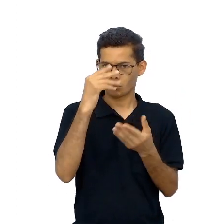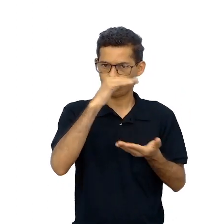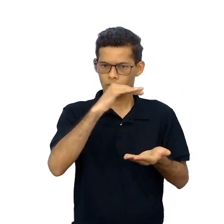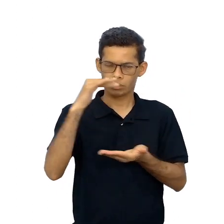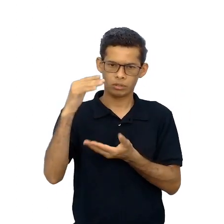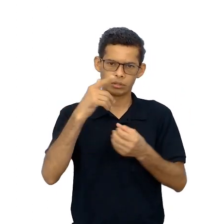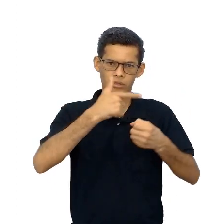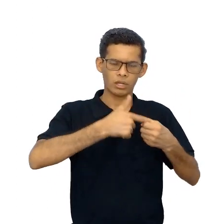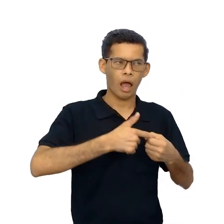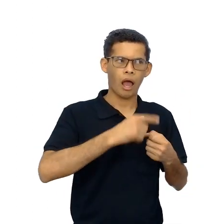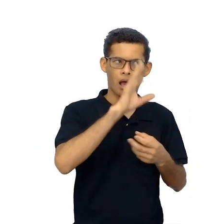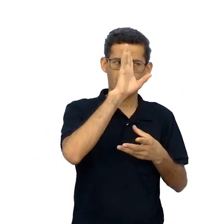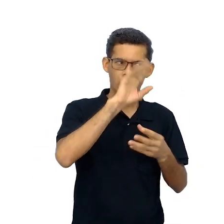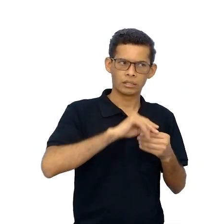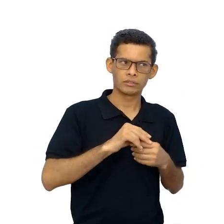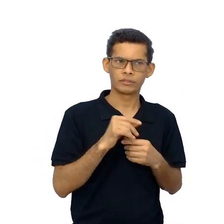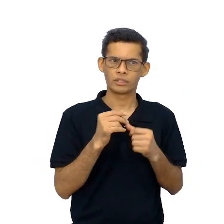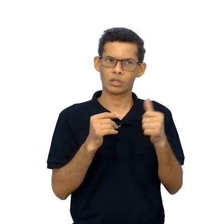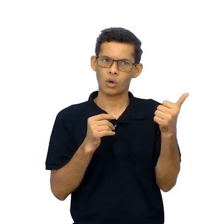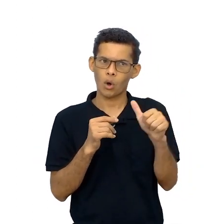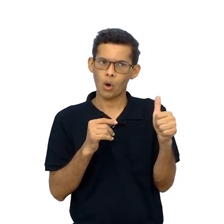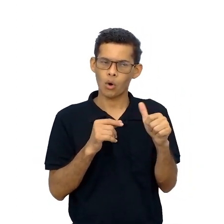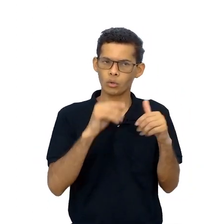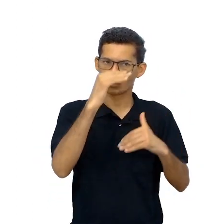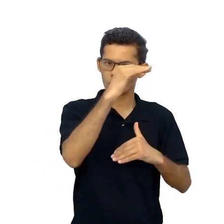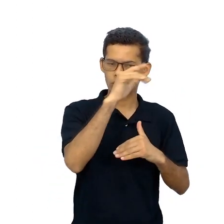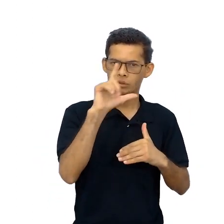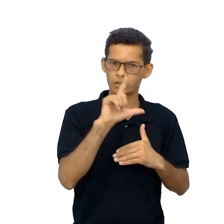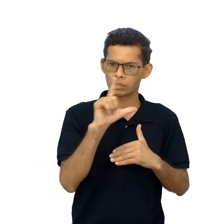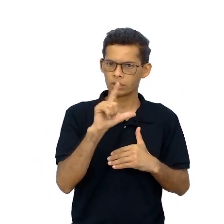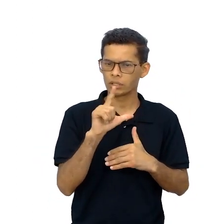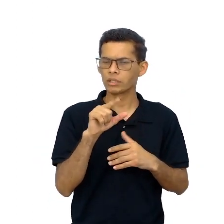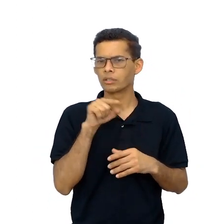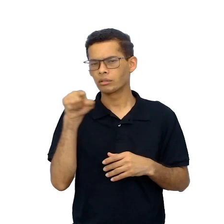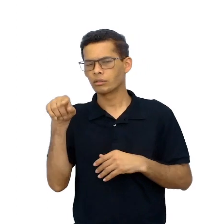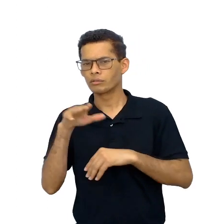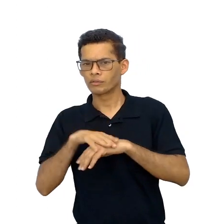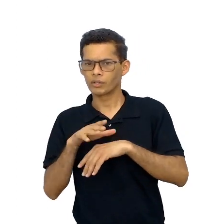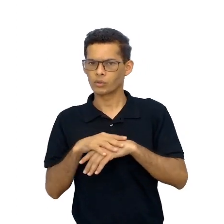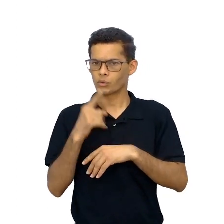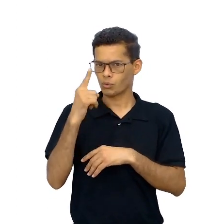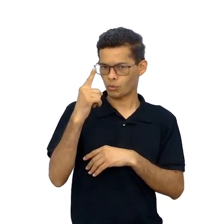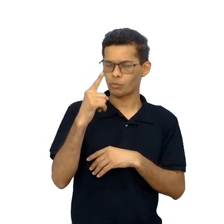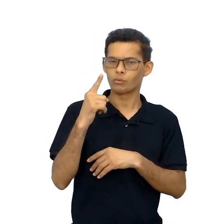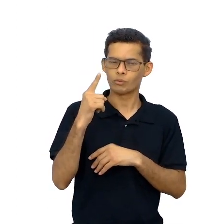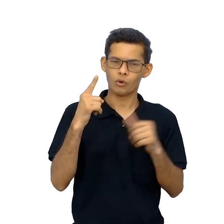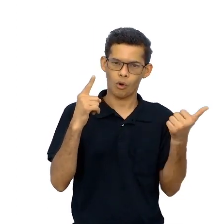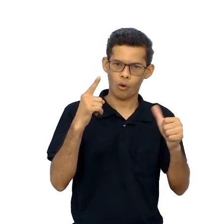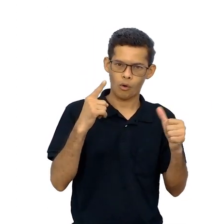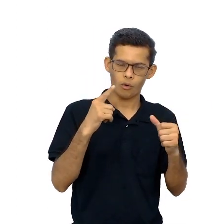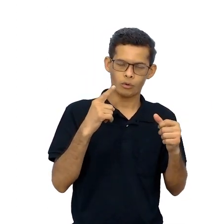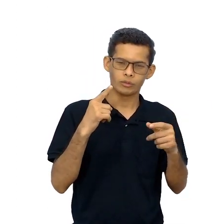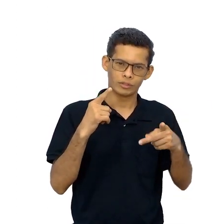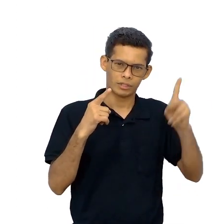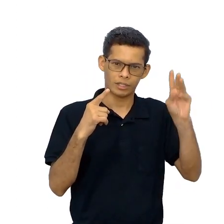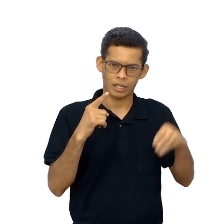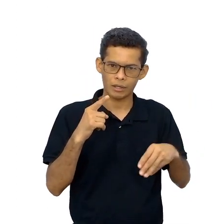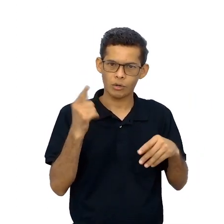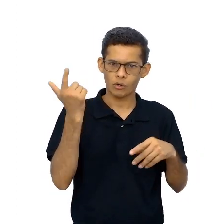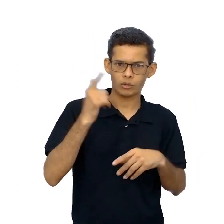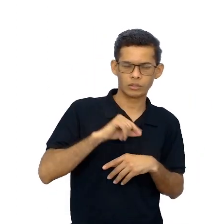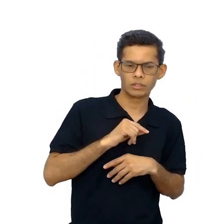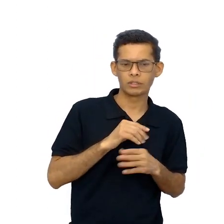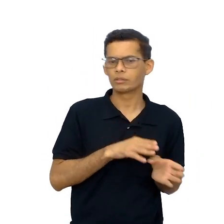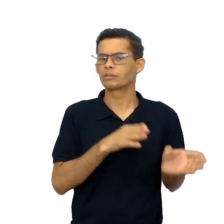litro ele faz 11, são 88, né? Então existe uma relação aqui, se o aluno conseguir ver dessa forma, né?